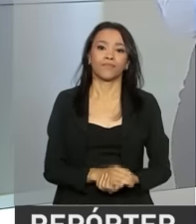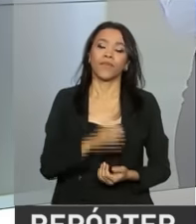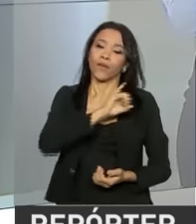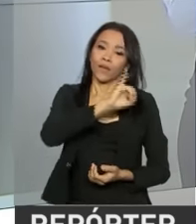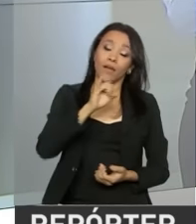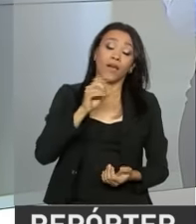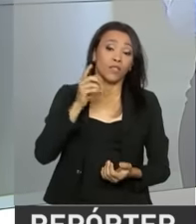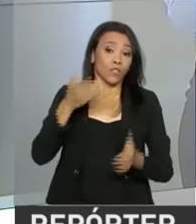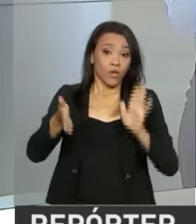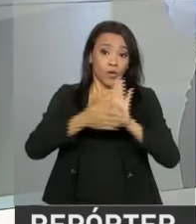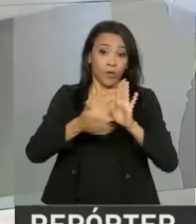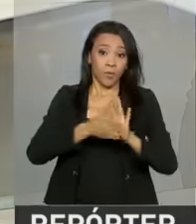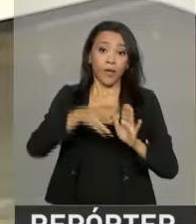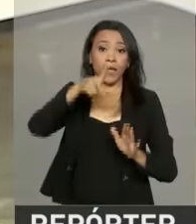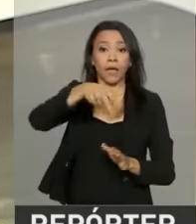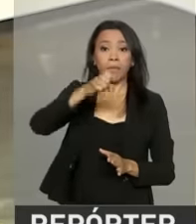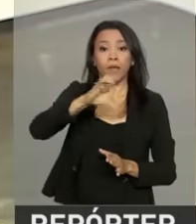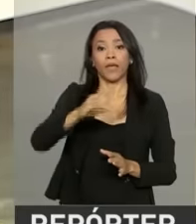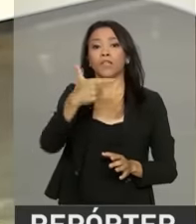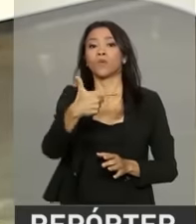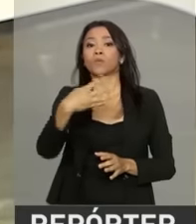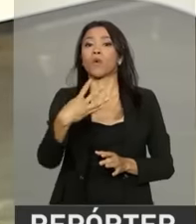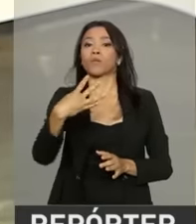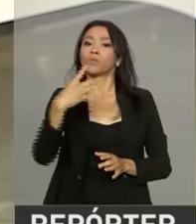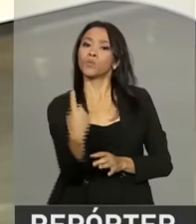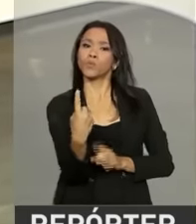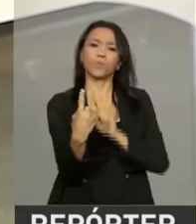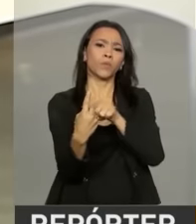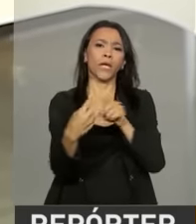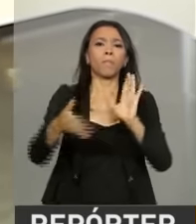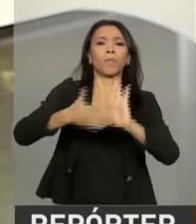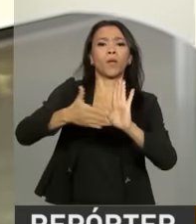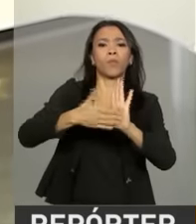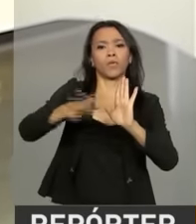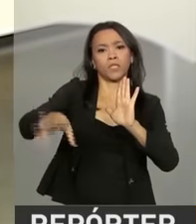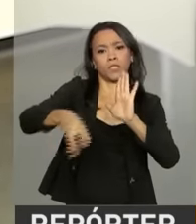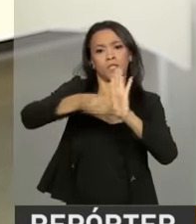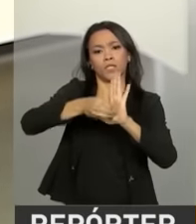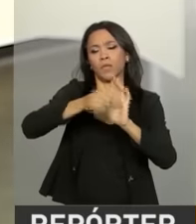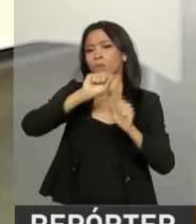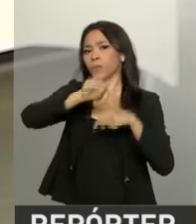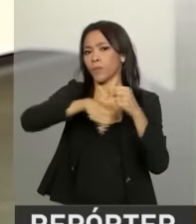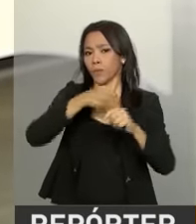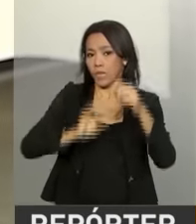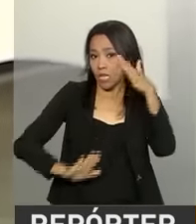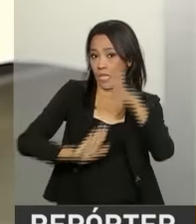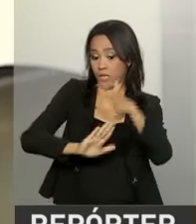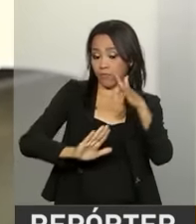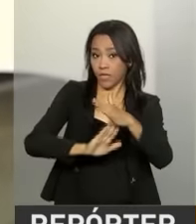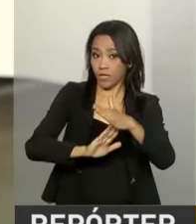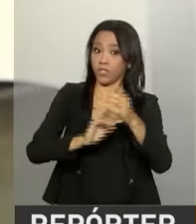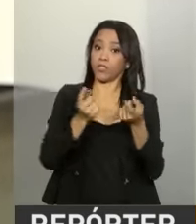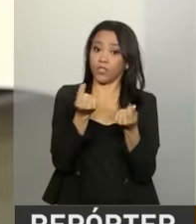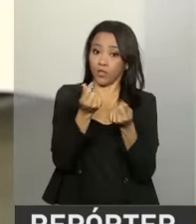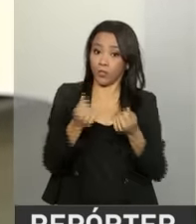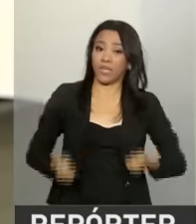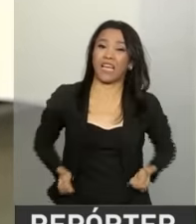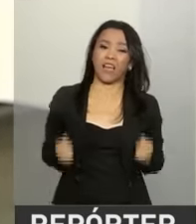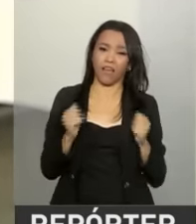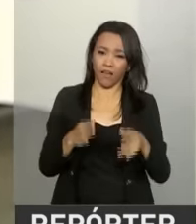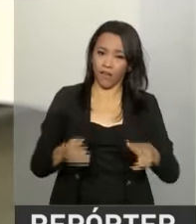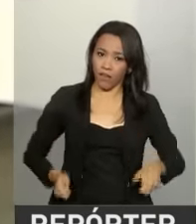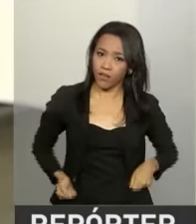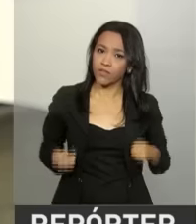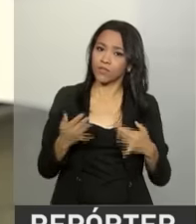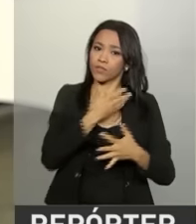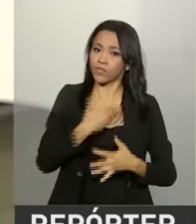Renata. Sobre a PEC 241, que é essa proposta de emenda à Constituição que você mencionou, que coloca um teto para o aumento dos gastos públicos igual